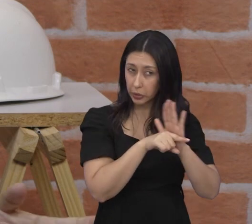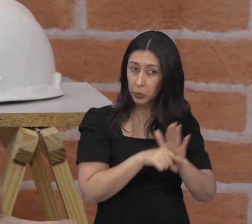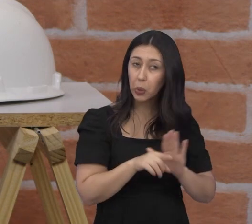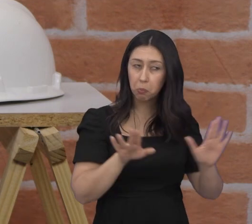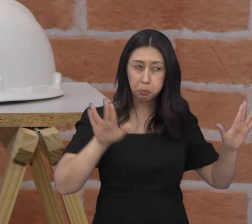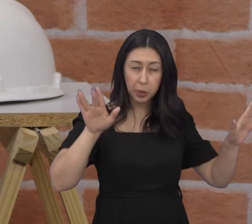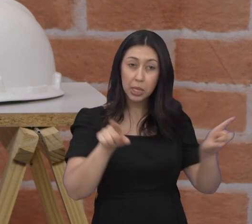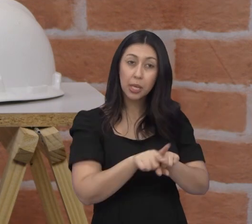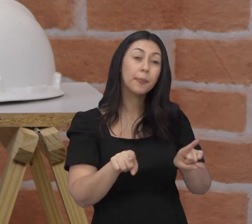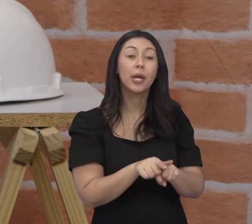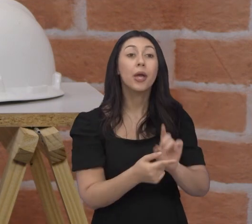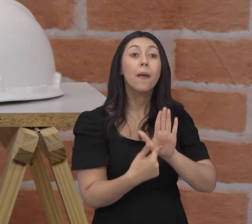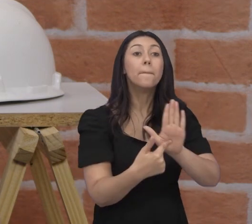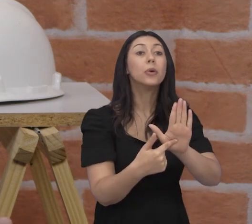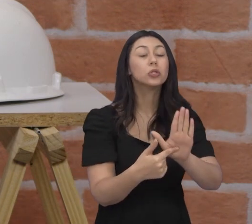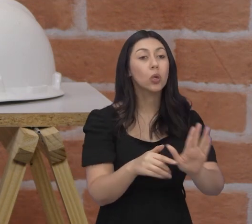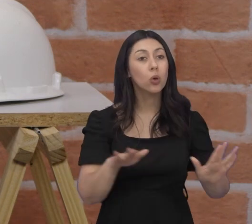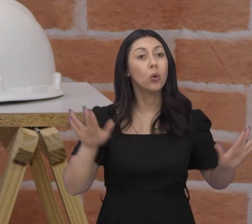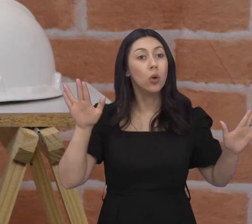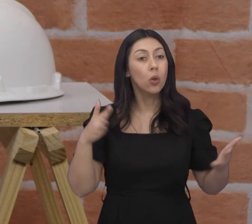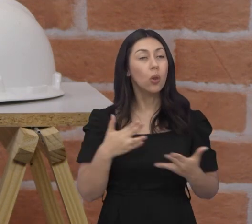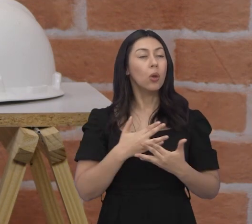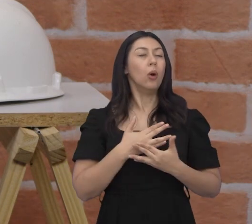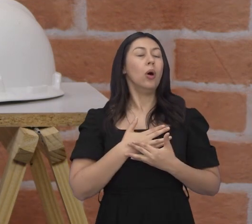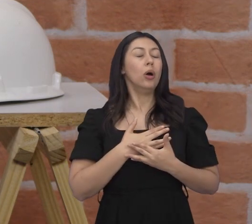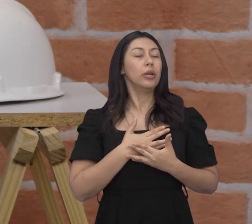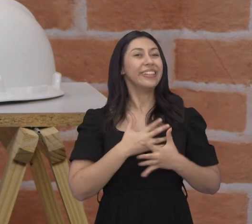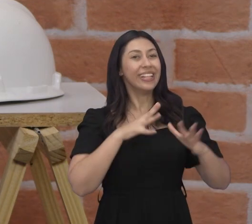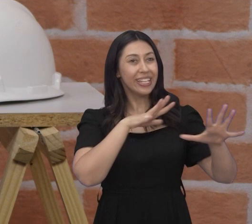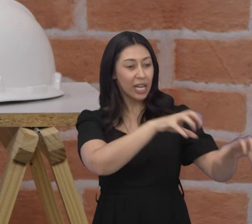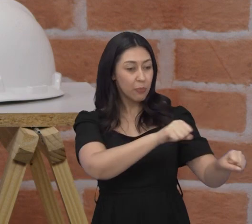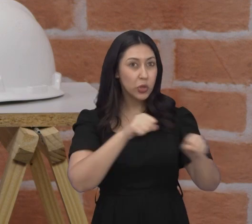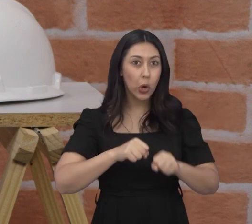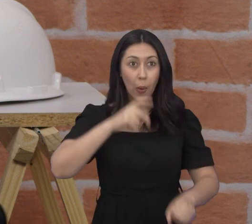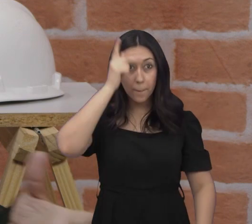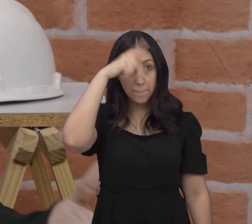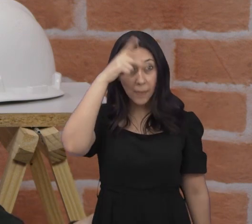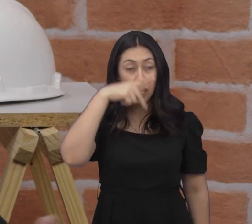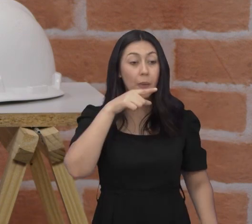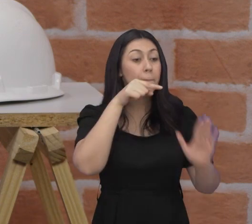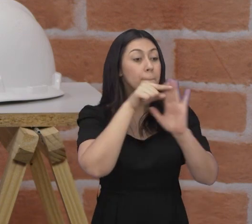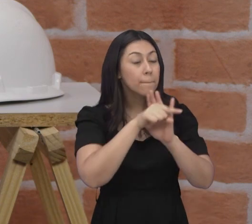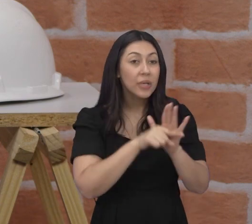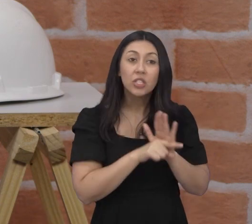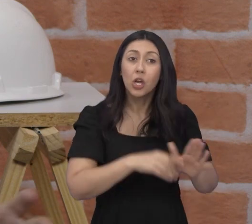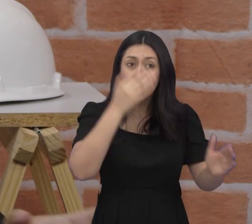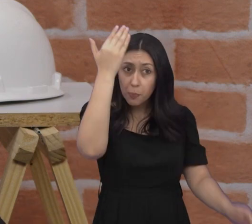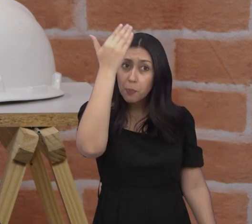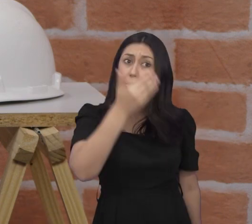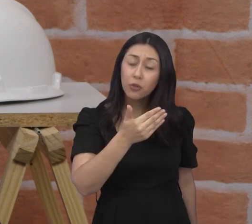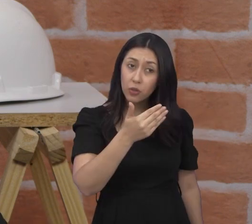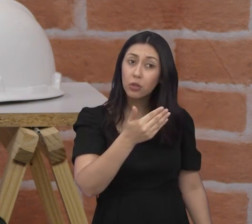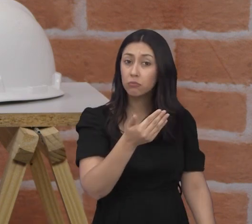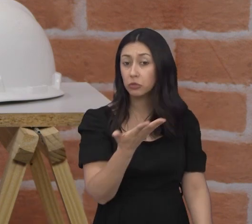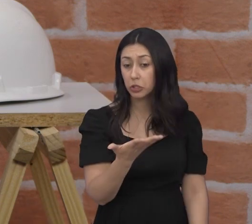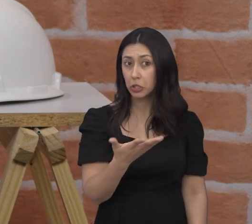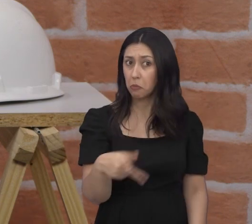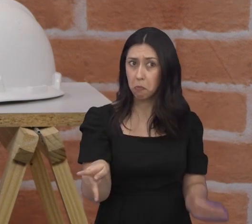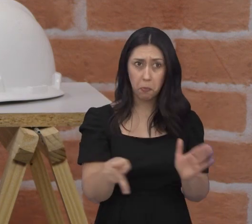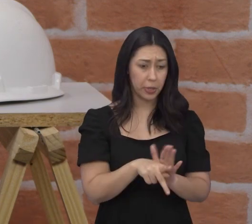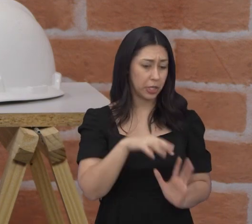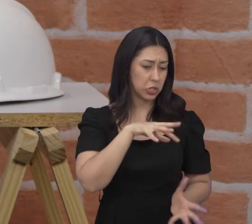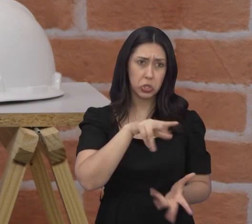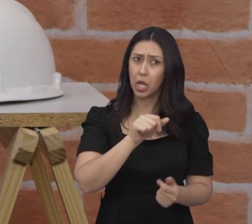ele mostrou múmias que ele falou que ele pegou em Nazca, no Peru, que fizeram análise tudo e comprovou a autenticidade que realmente